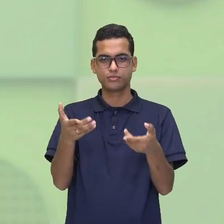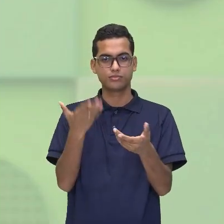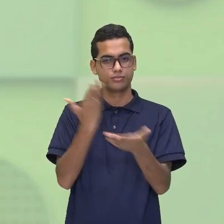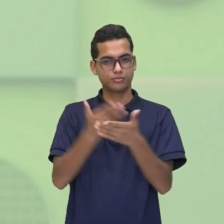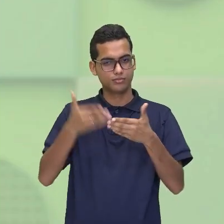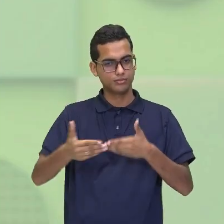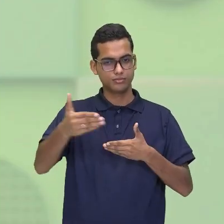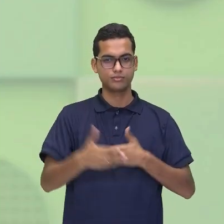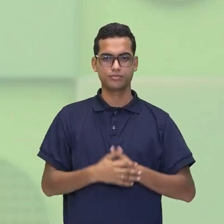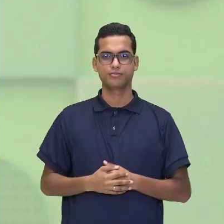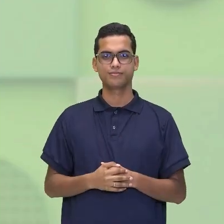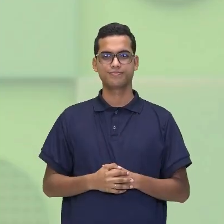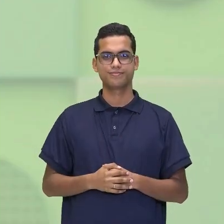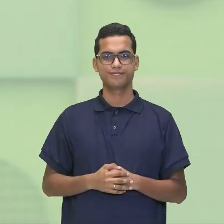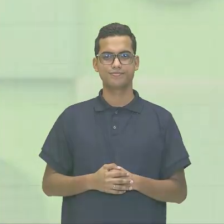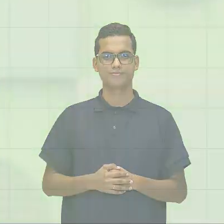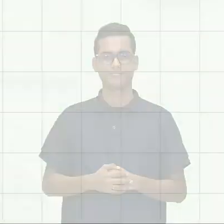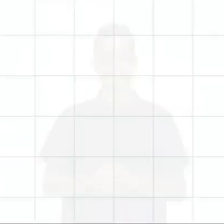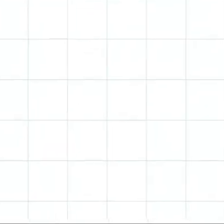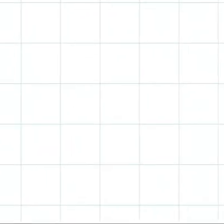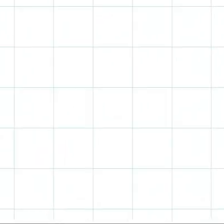revisão.